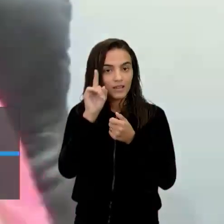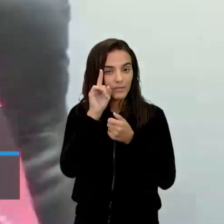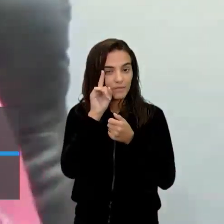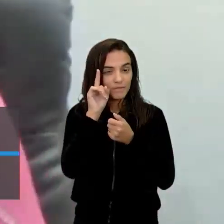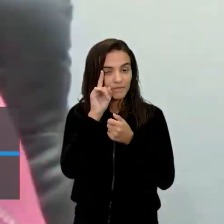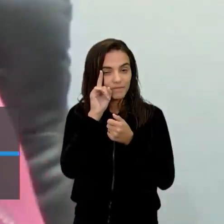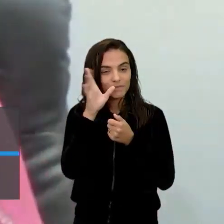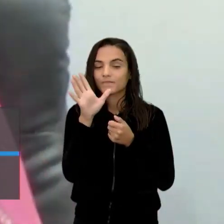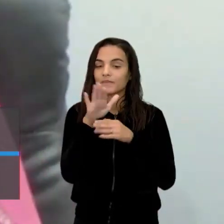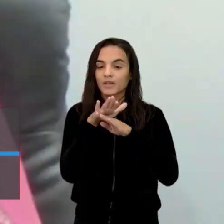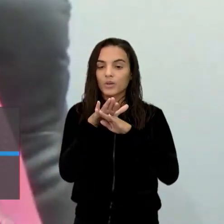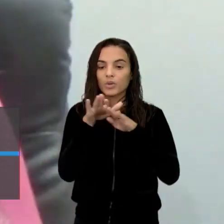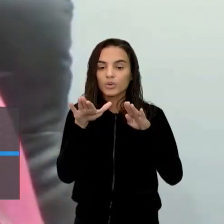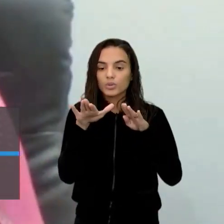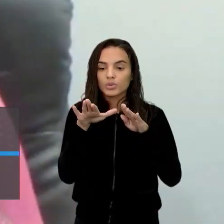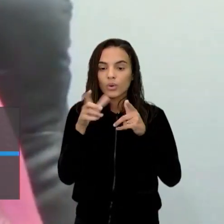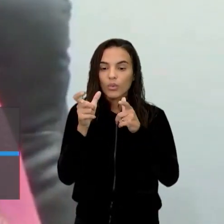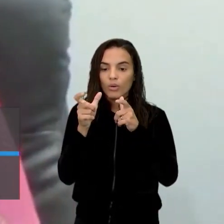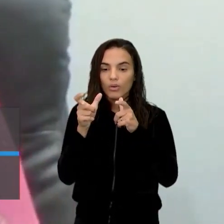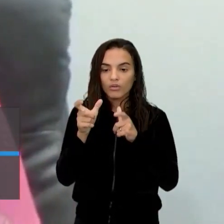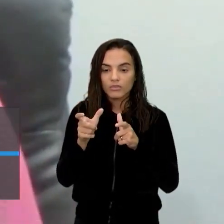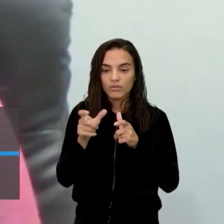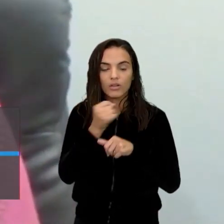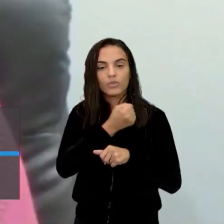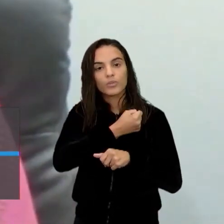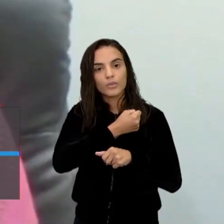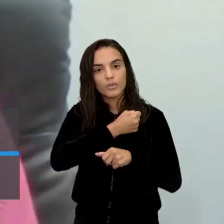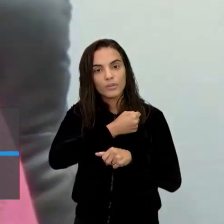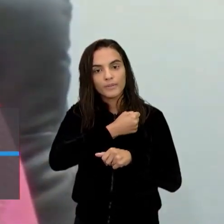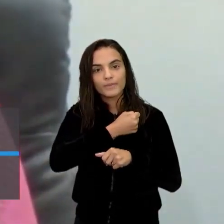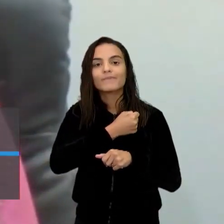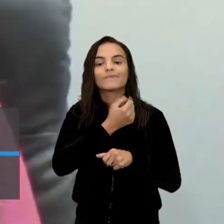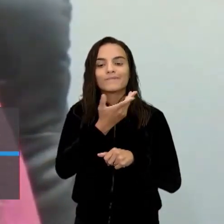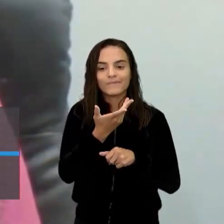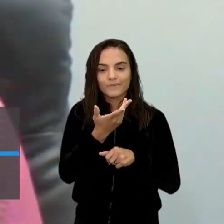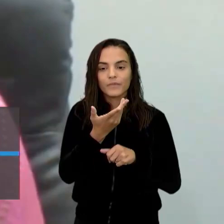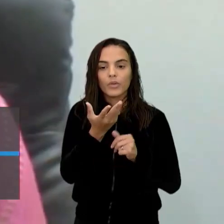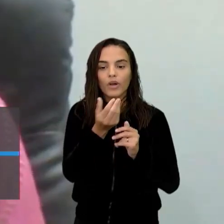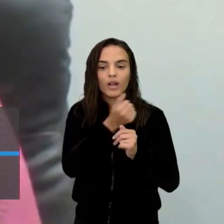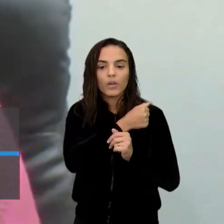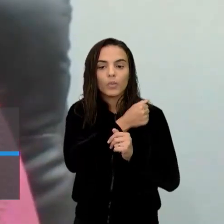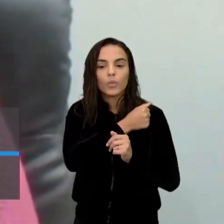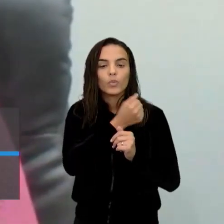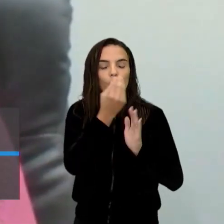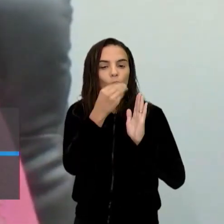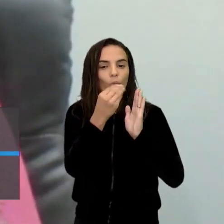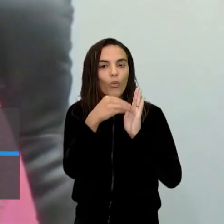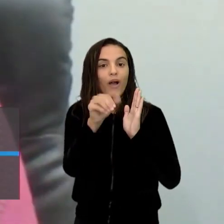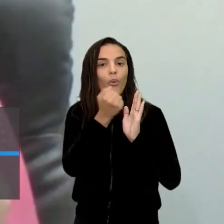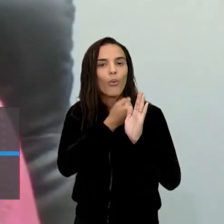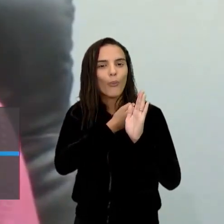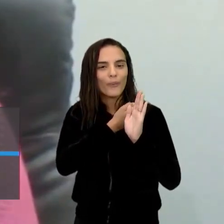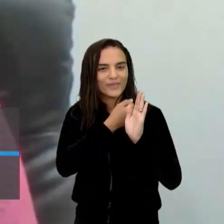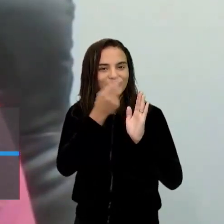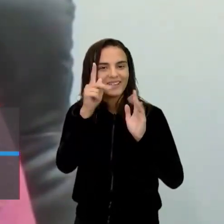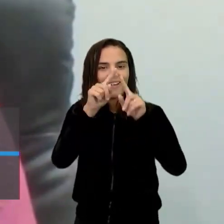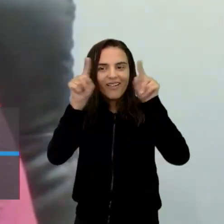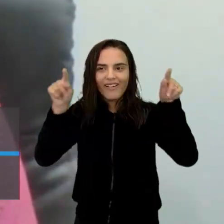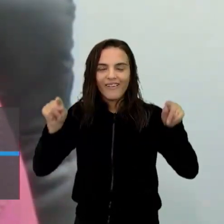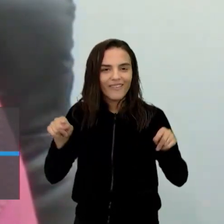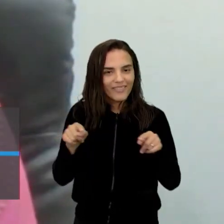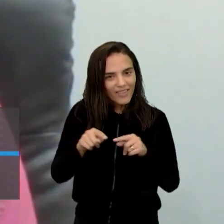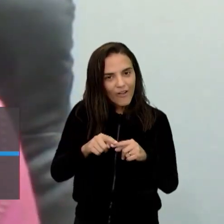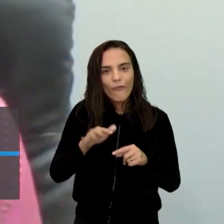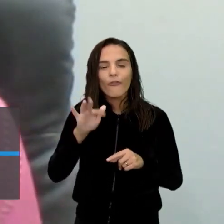data e só o lugar do número para esse aluno colocar o número lá, ou com